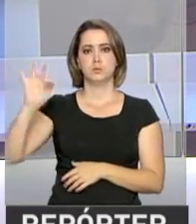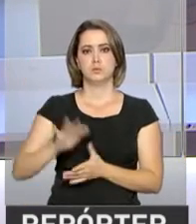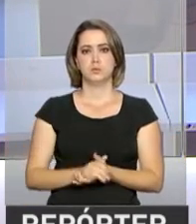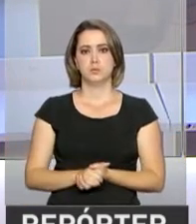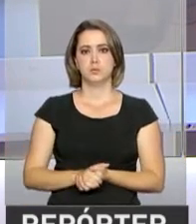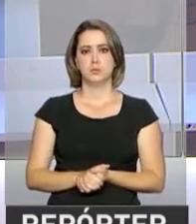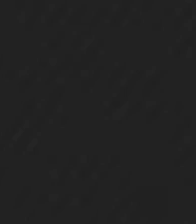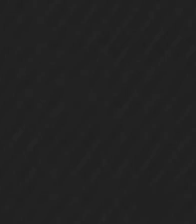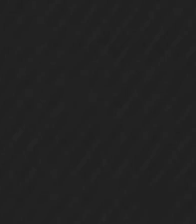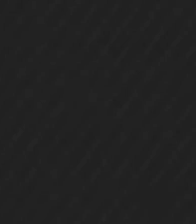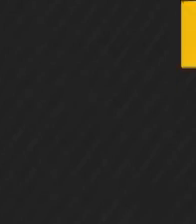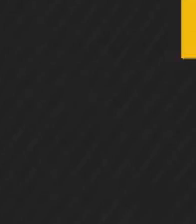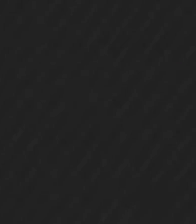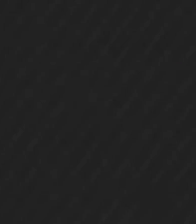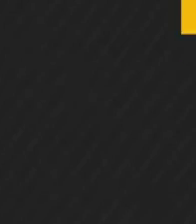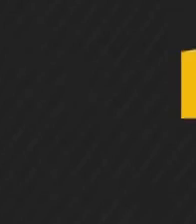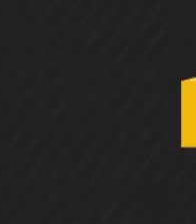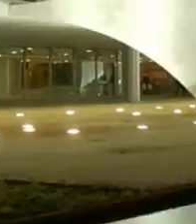federal